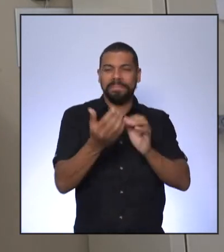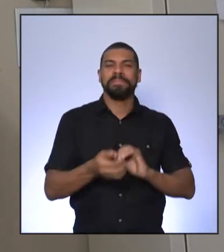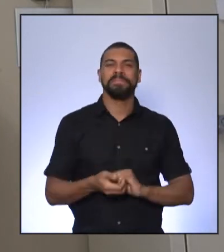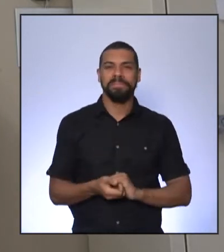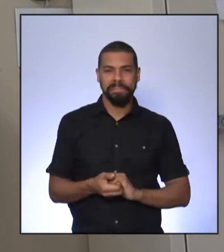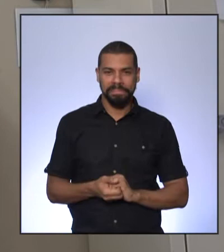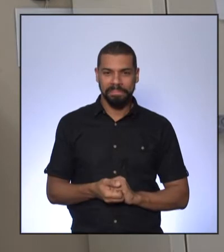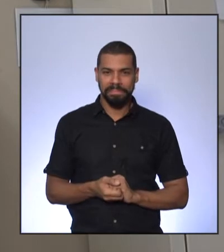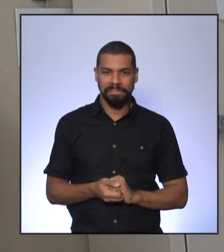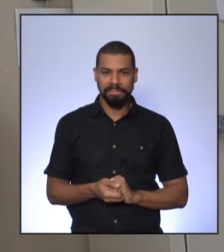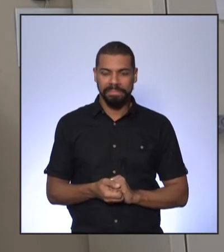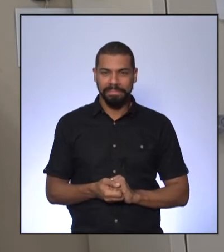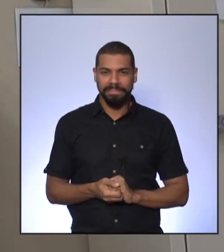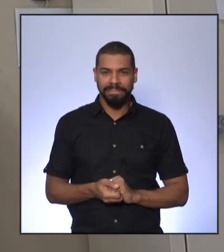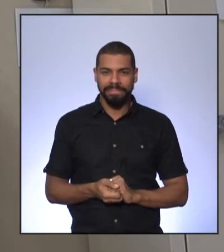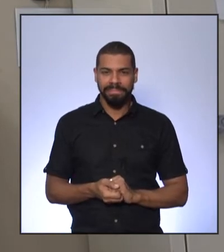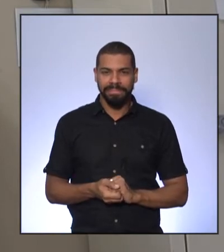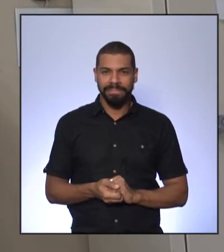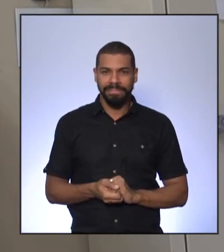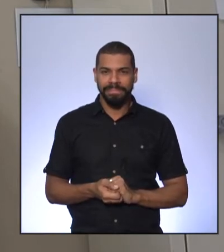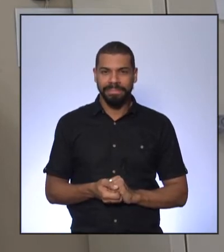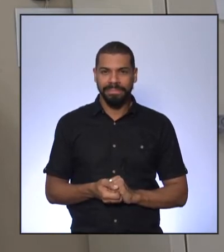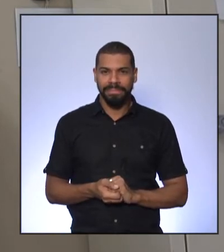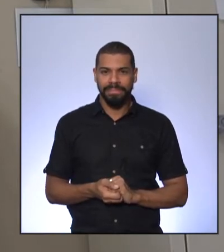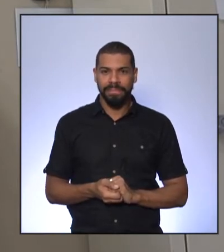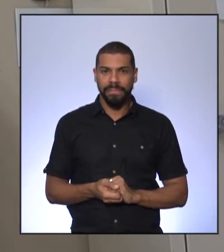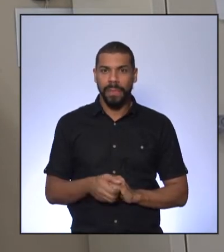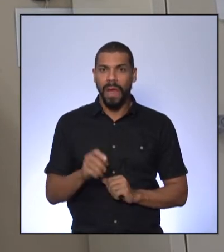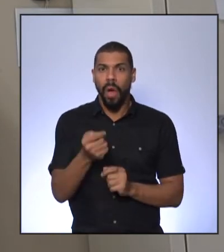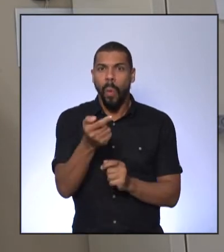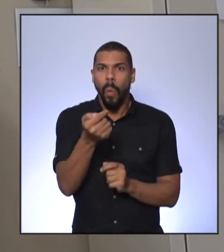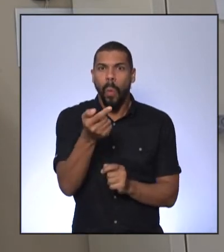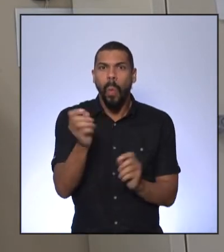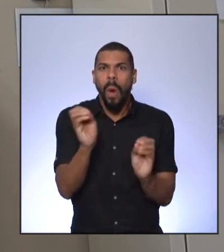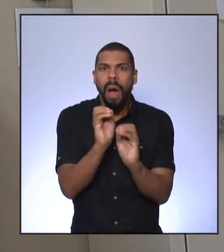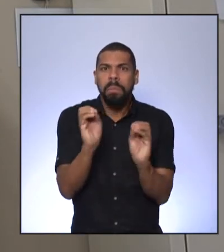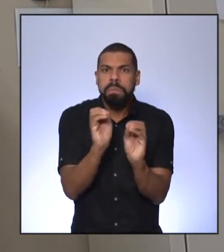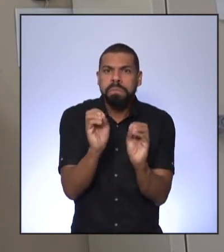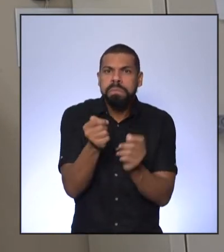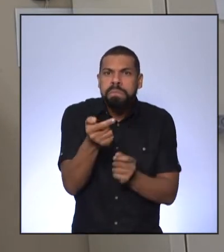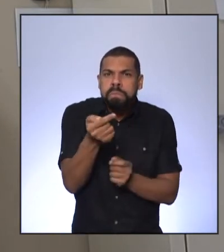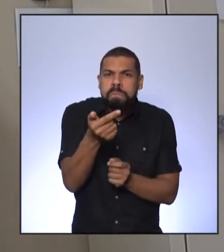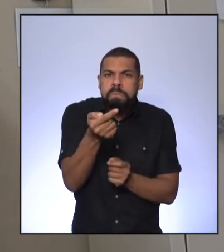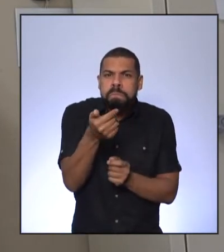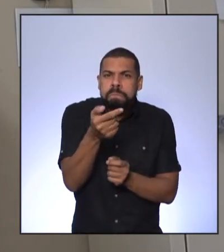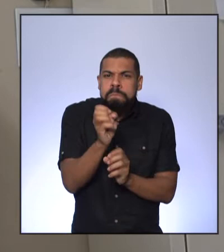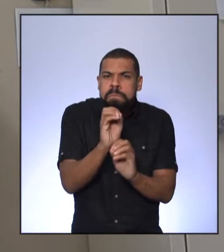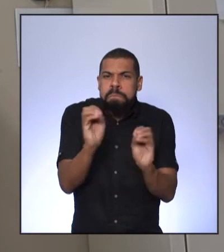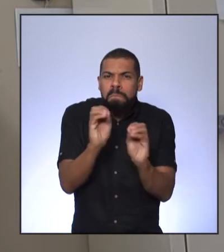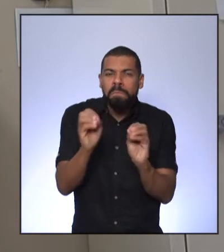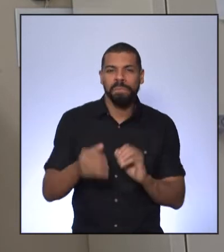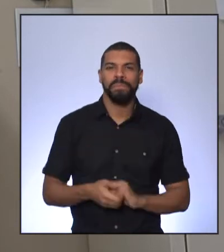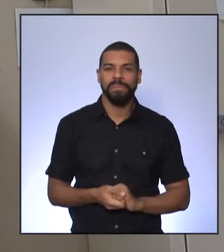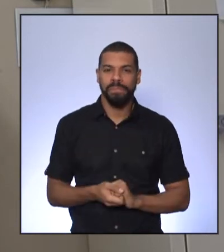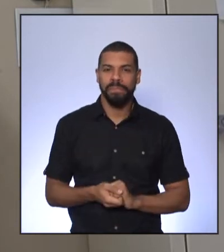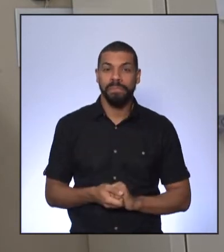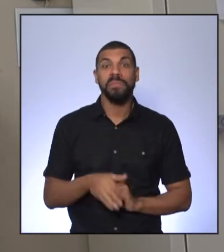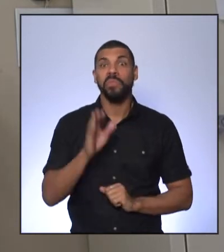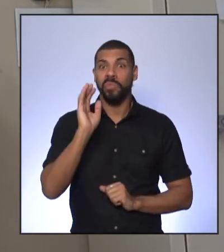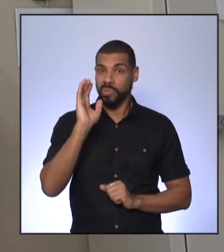Ele já foi consumido. Não temos mais nada de bicarbonato de sódio no fundo do frasco. Então, podemos contar que